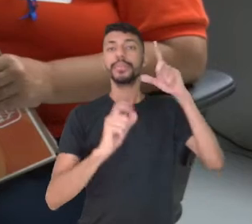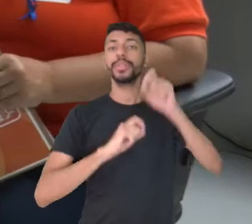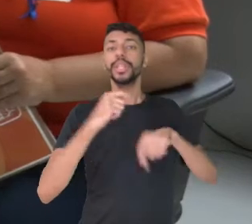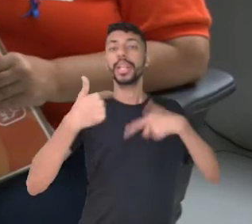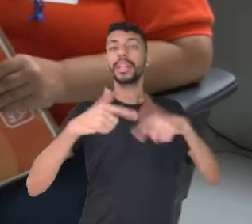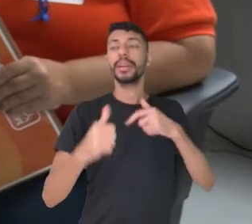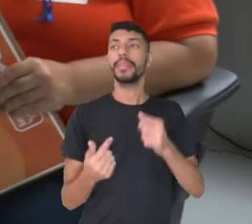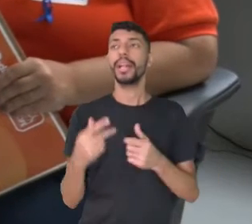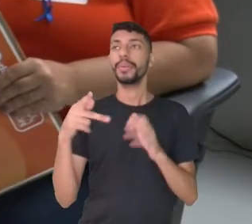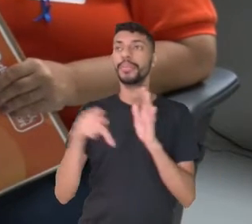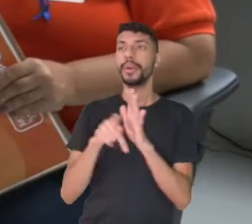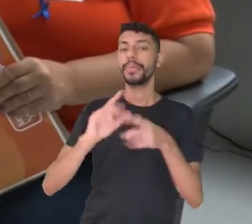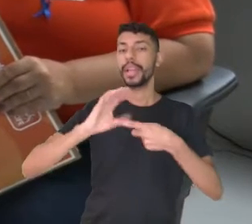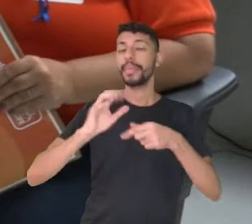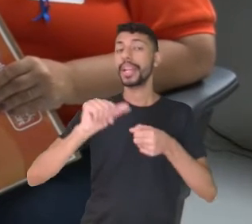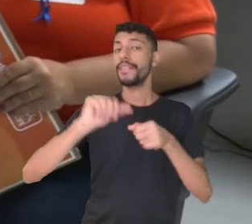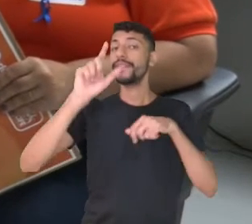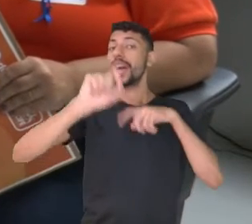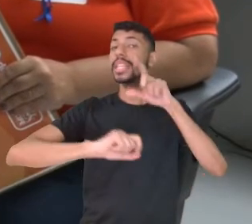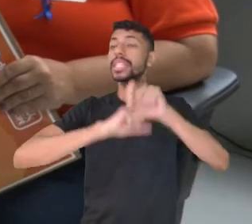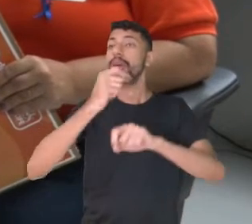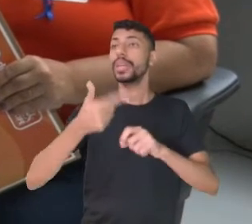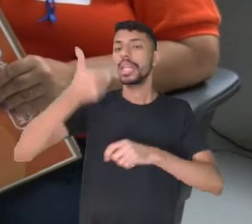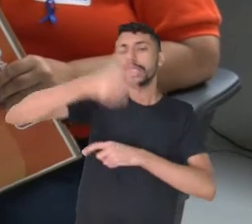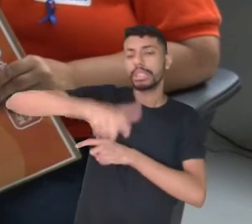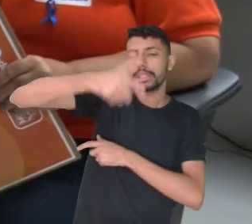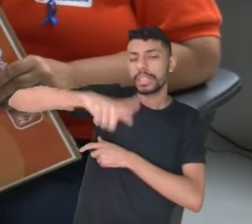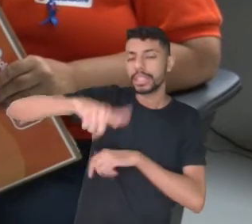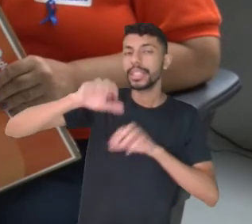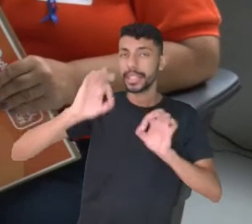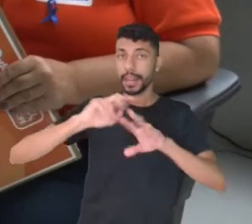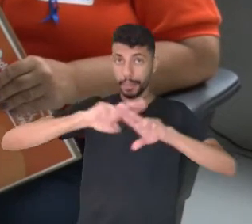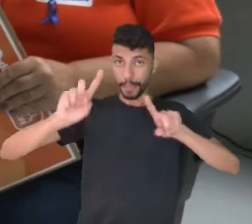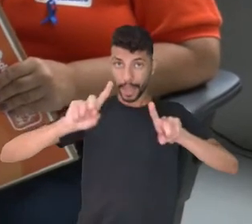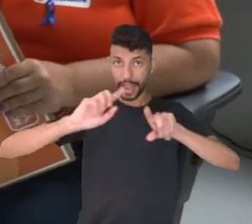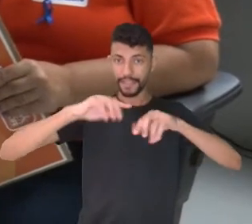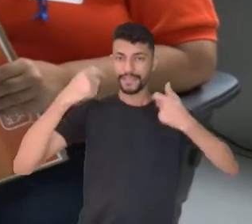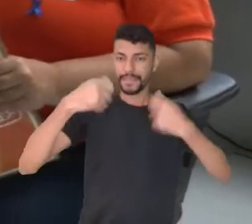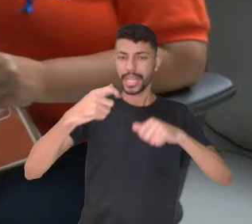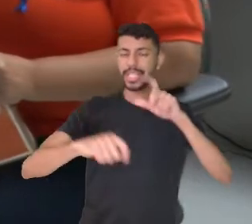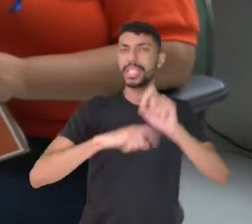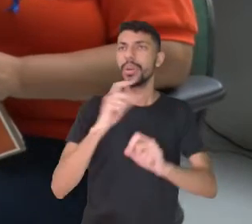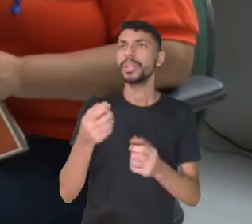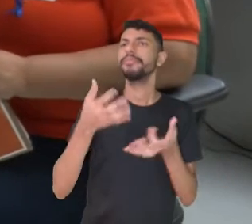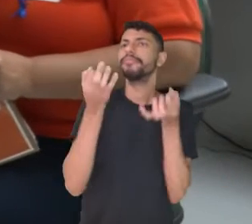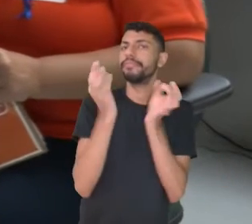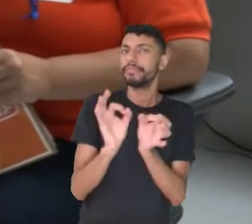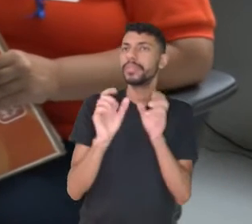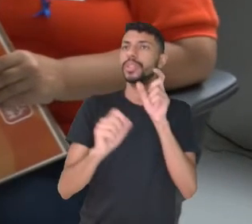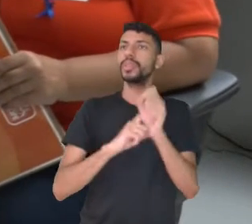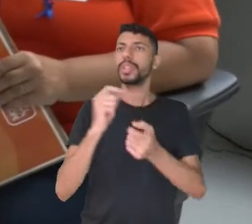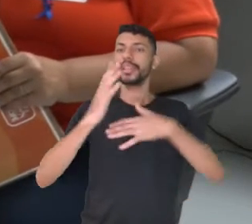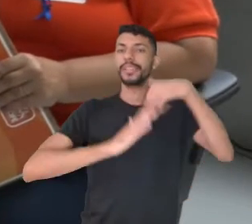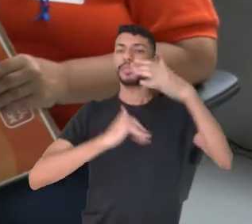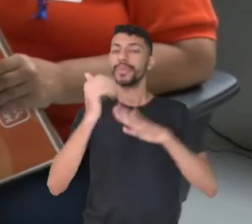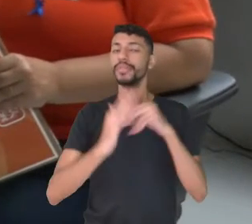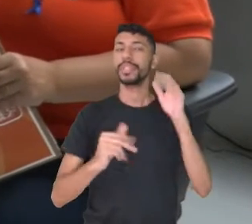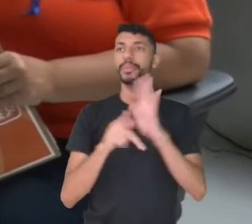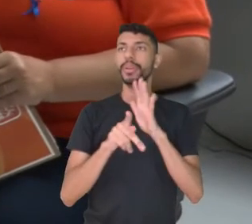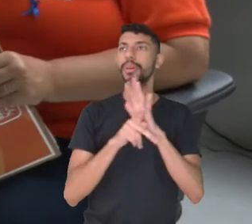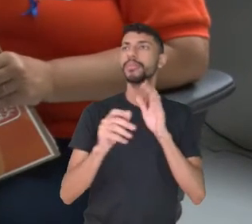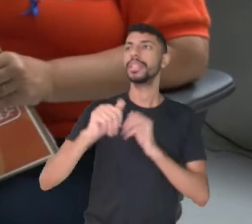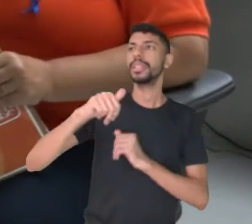está realizando é algo que é repetitivo, mas vai precisar, com certeza, que um profissional de análise